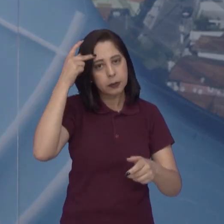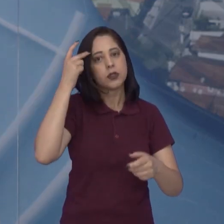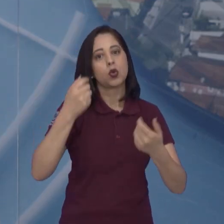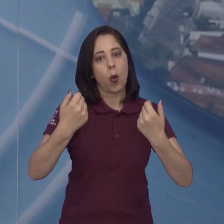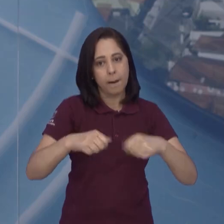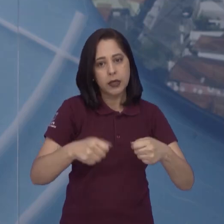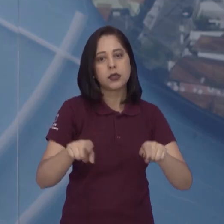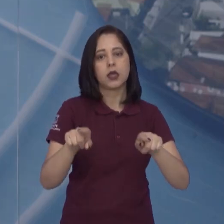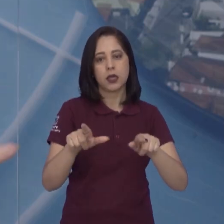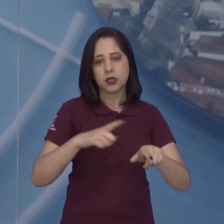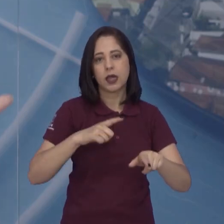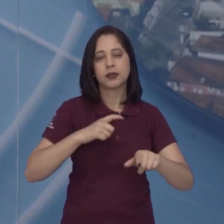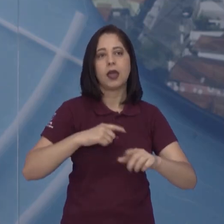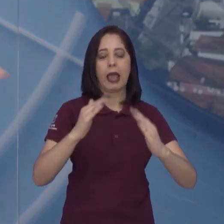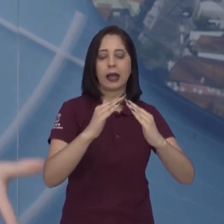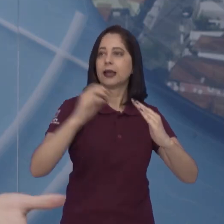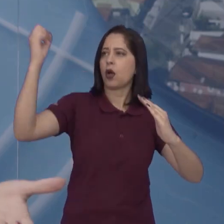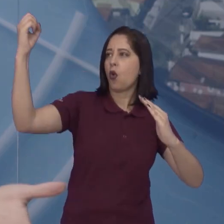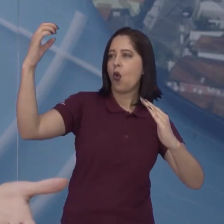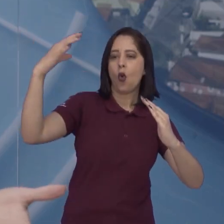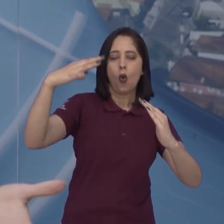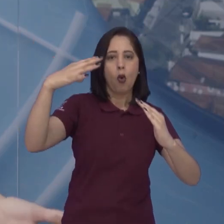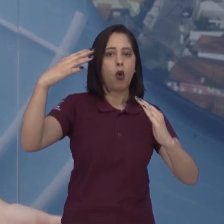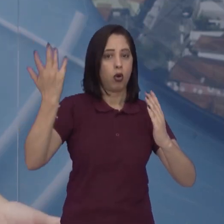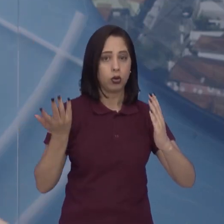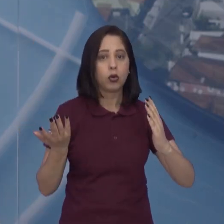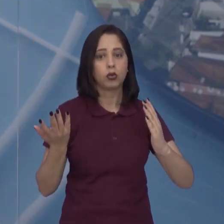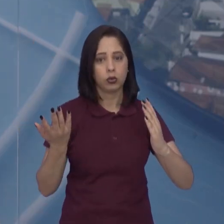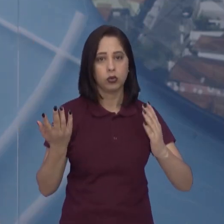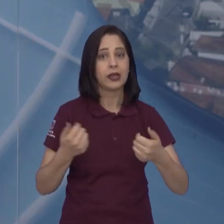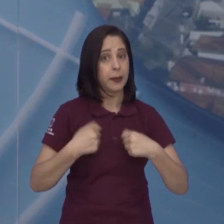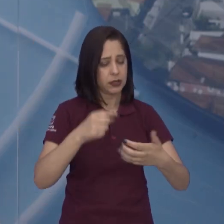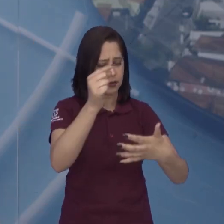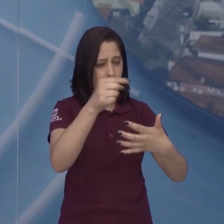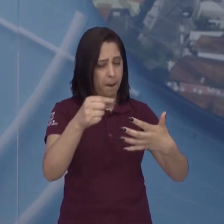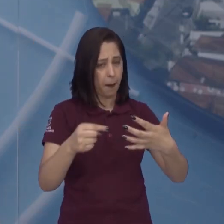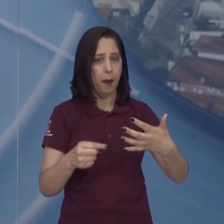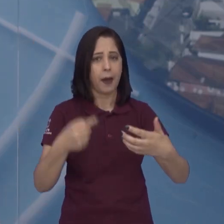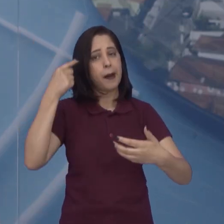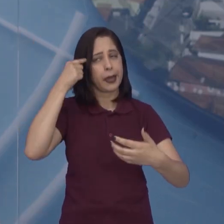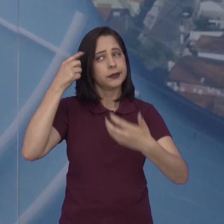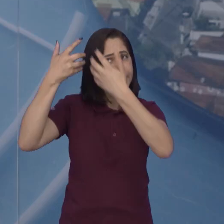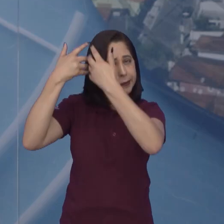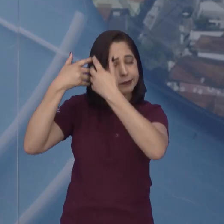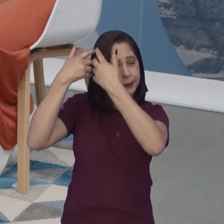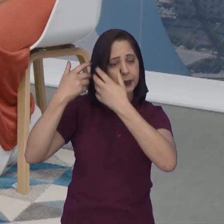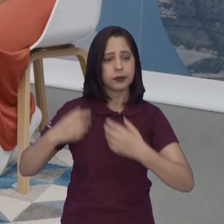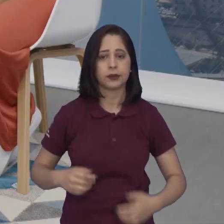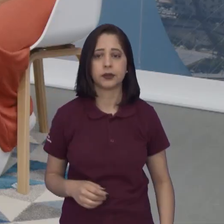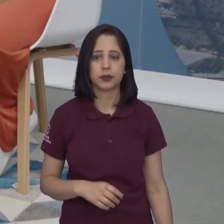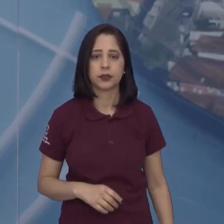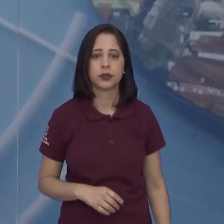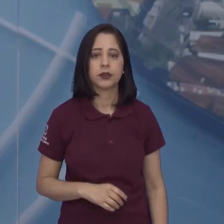luz, né? Solar, se o ambiente for muito úmido, tantas coisas que devem ser levadas em conta, né? Sim, sim.